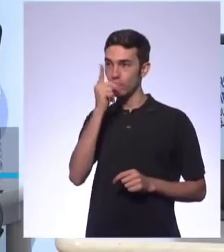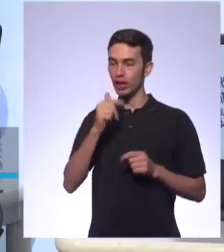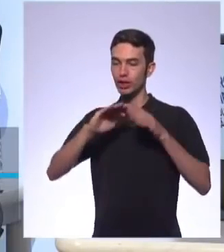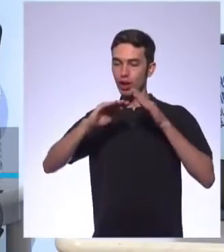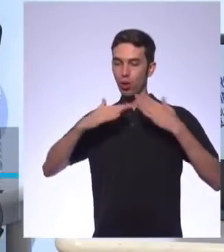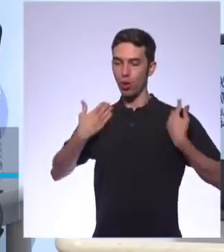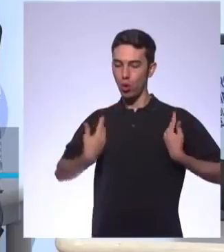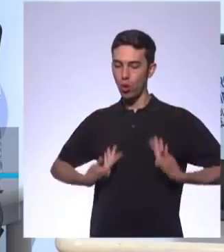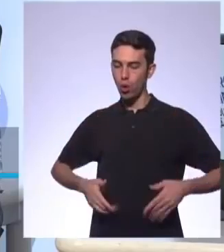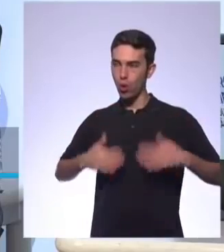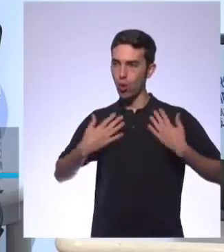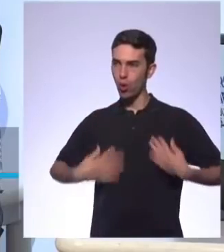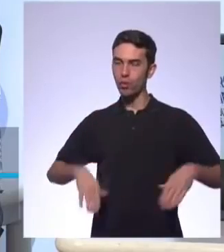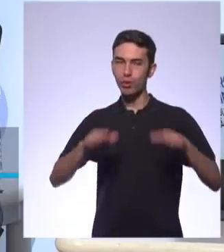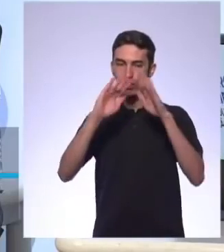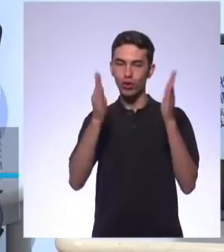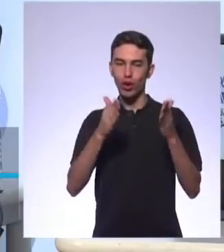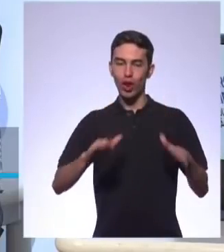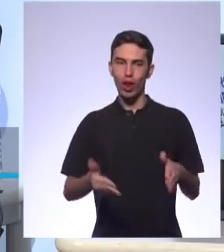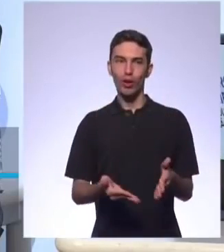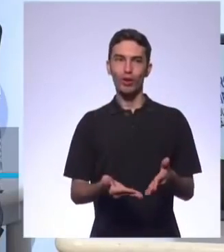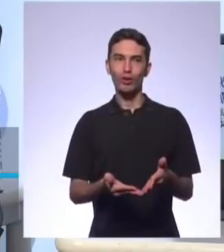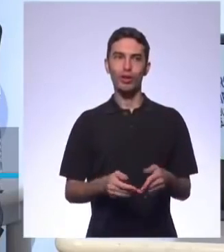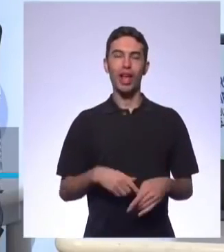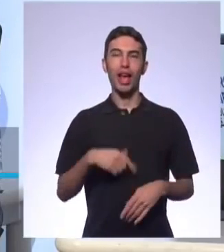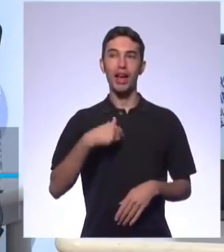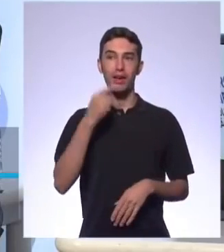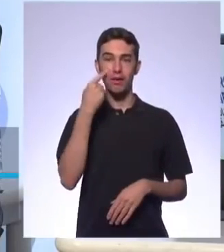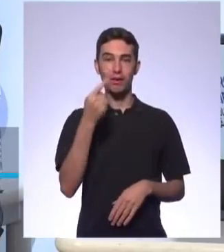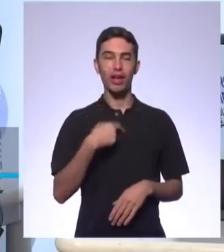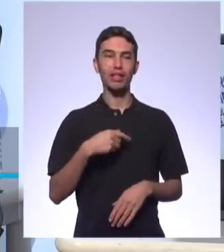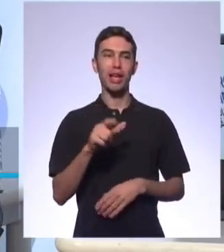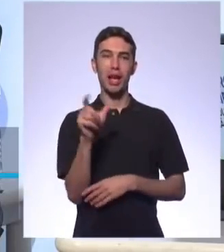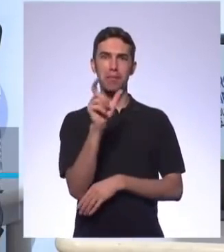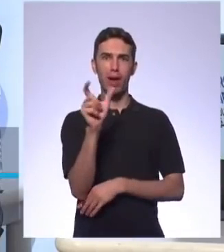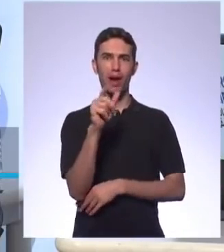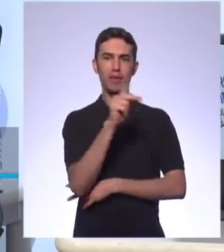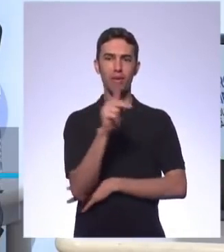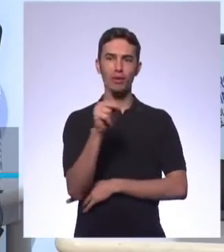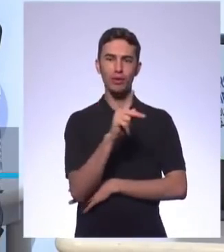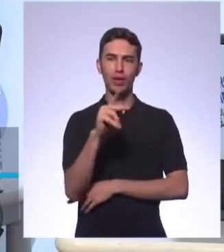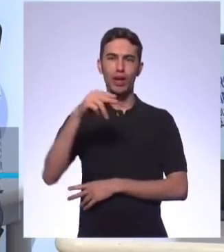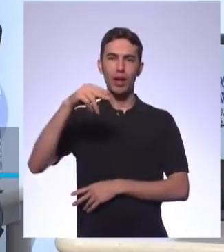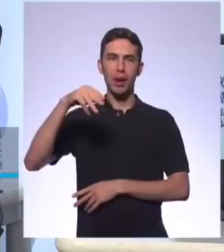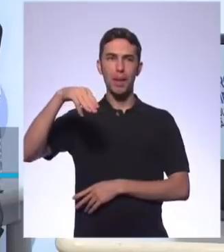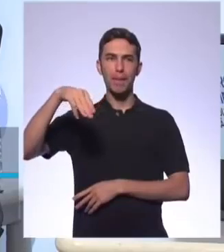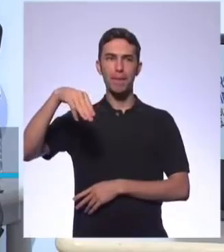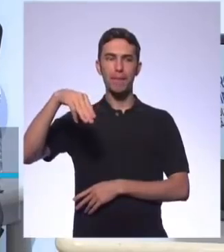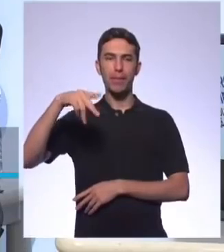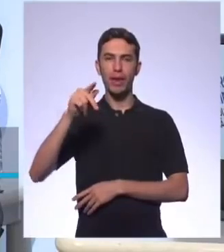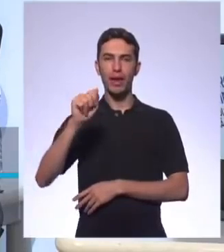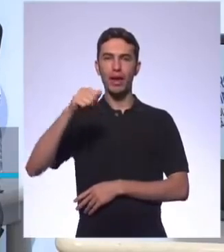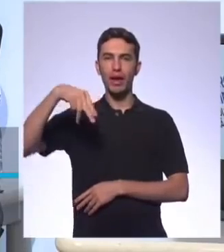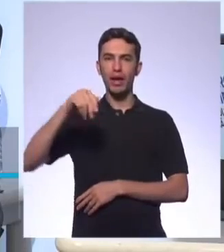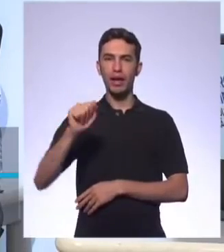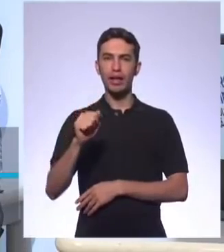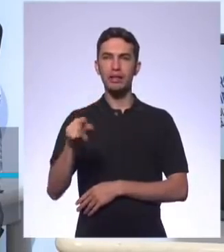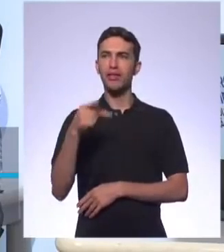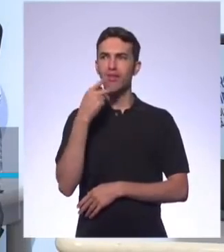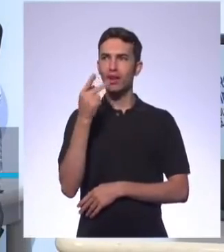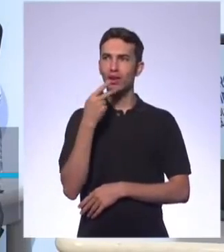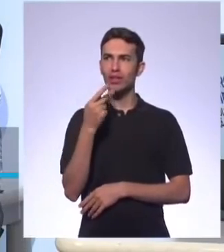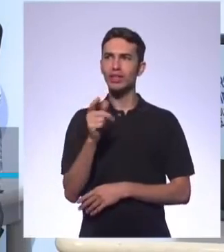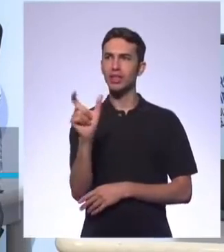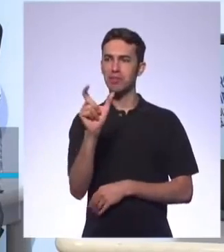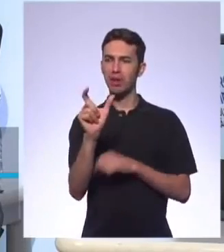Pro Ana Paula. Você viu a palavra que é pro Ana Paula? Olhem aí no chat. Mas essa palavra o povo utiliza muito hoje em dia. Tipo, tô nem aí,